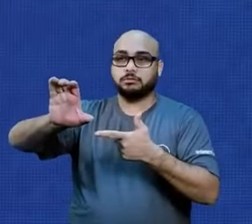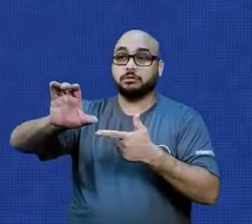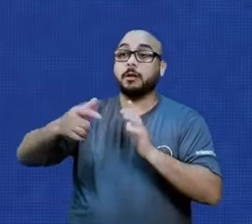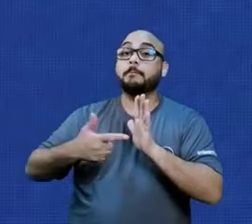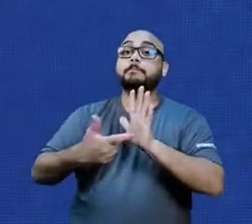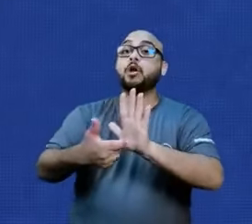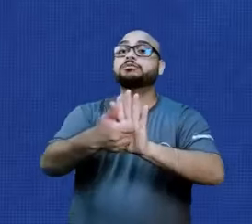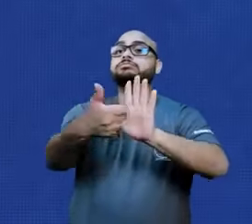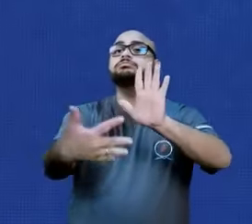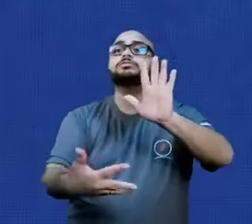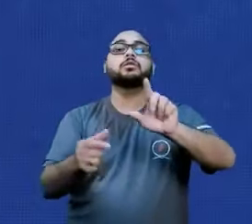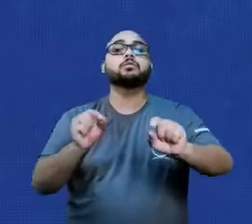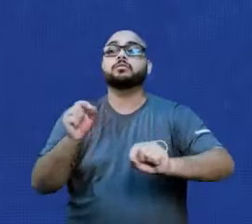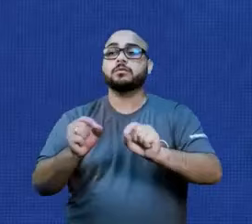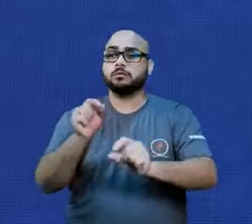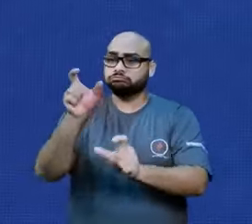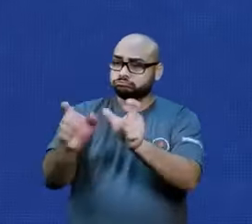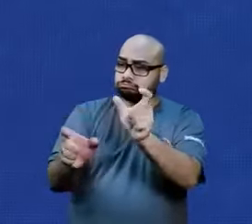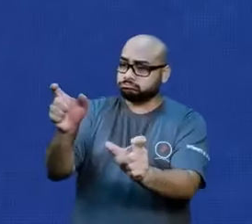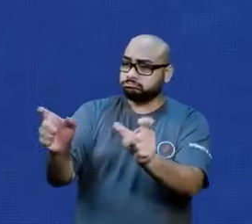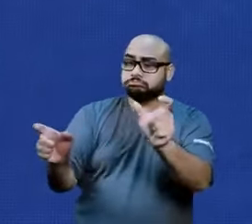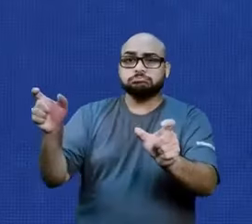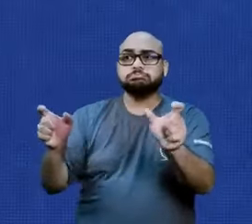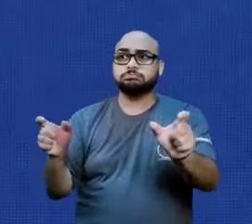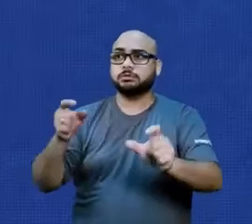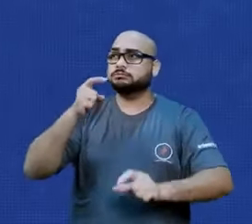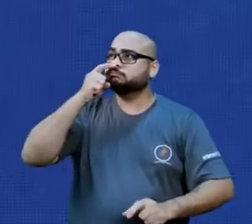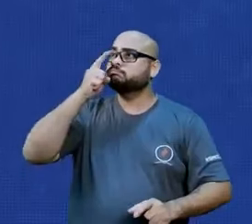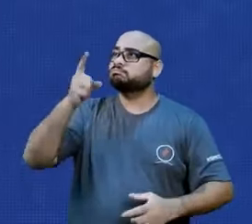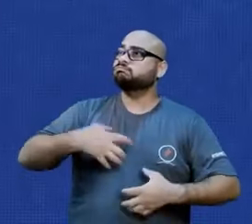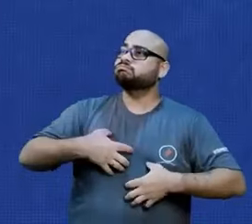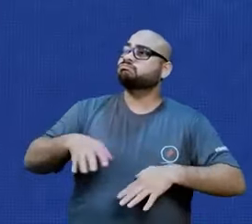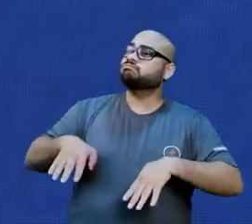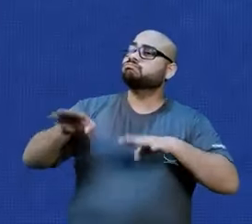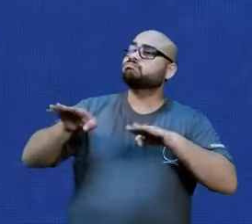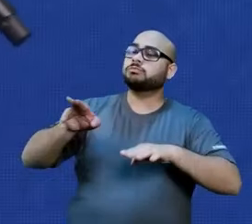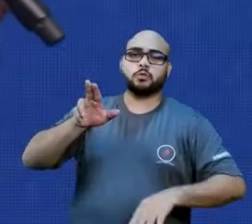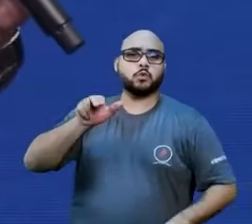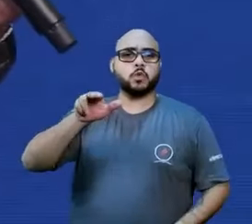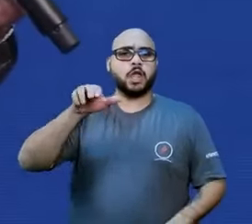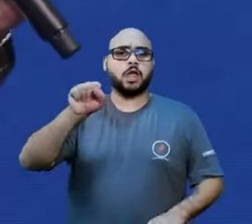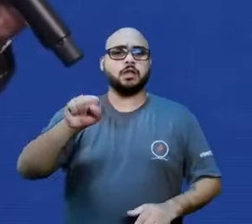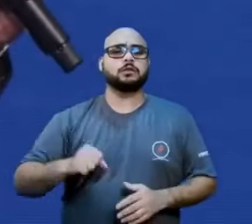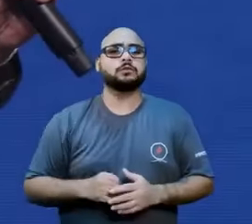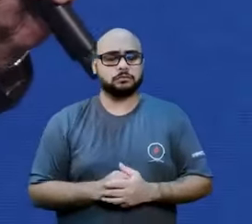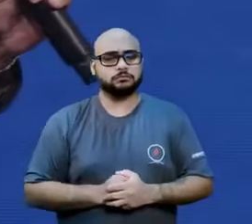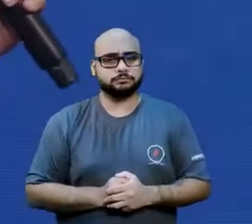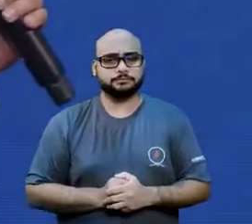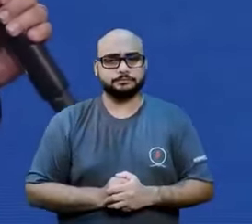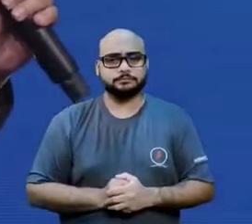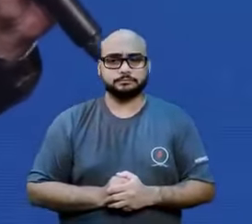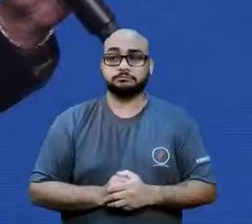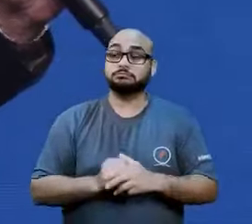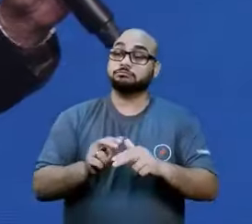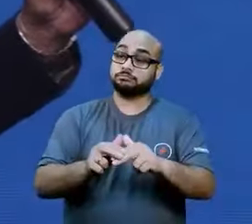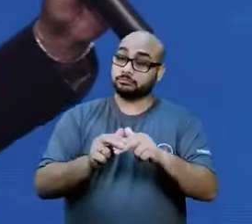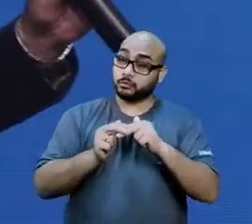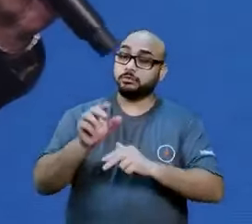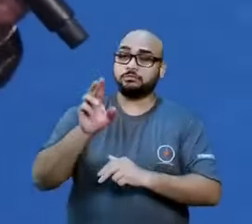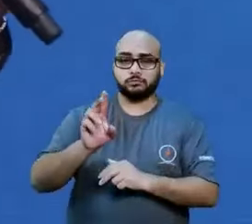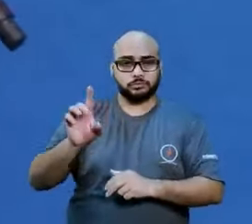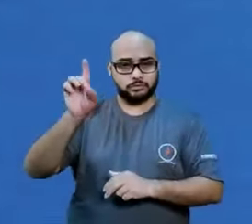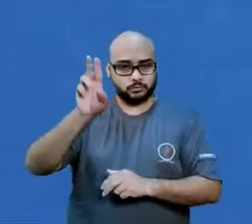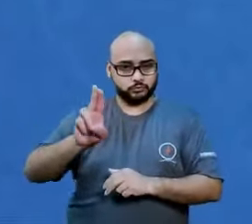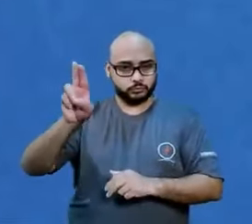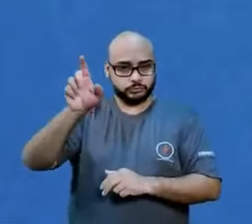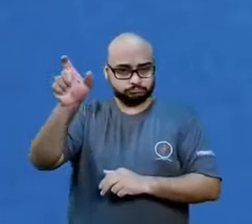carne se glorie diante dele Ei não se assuste